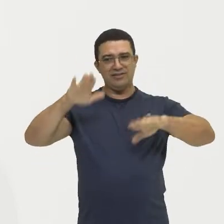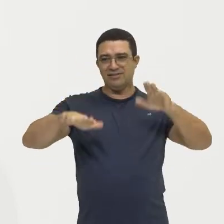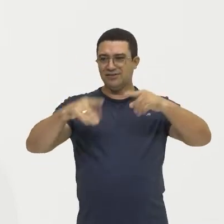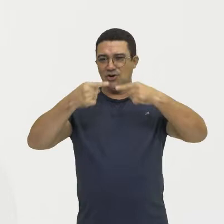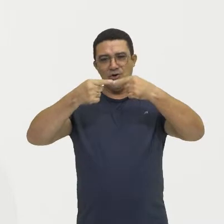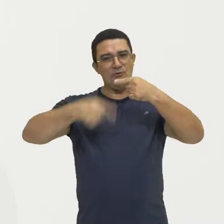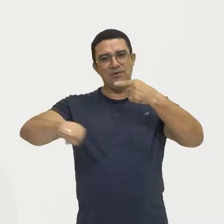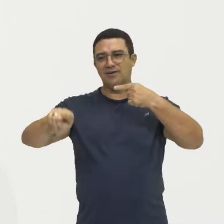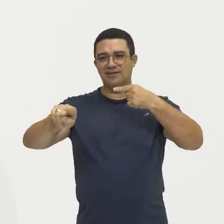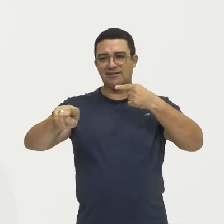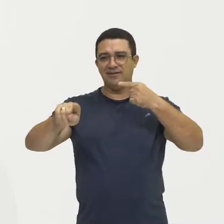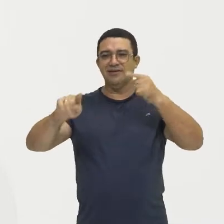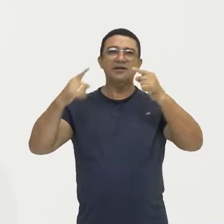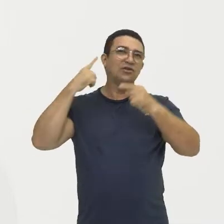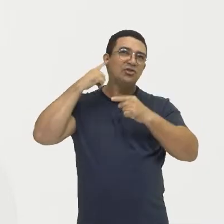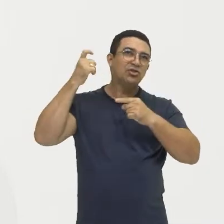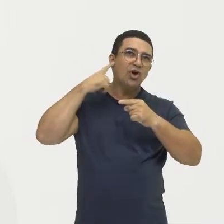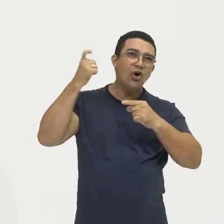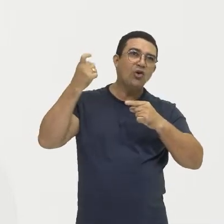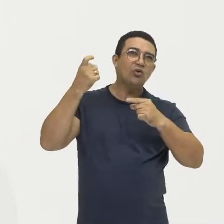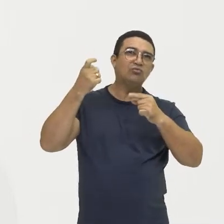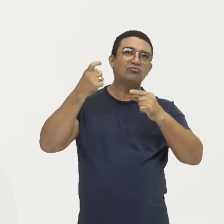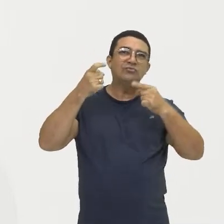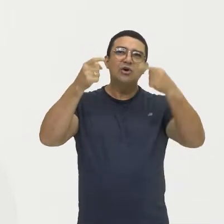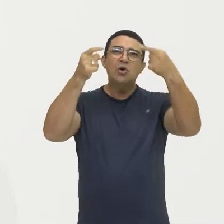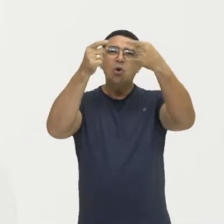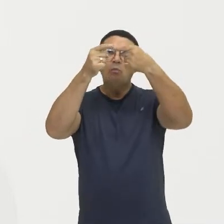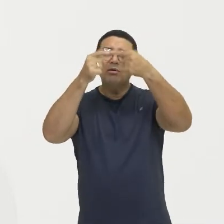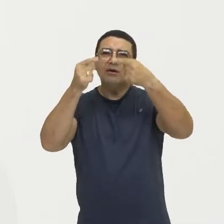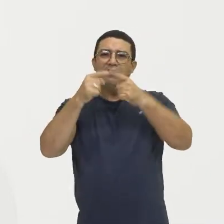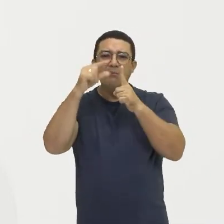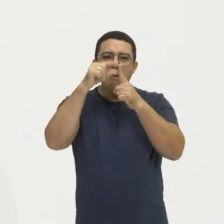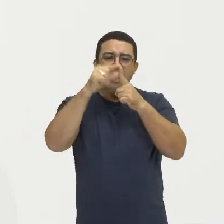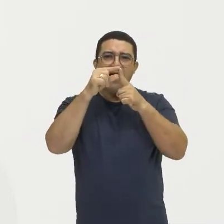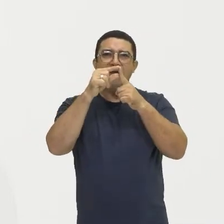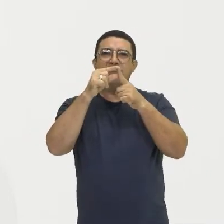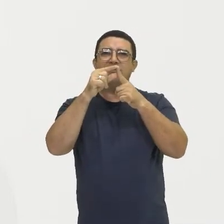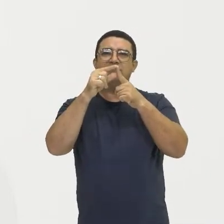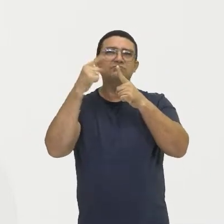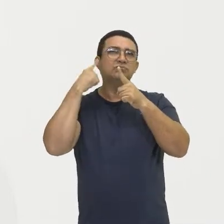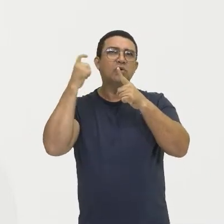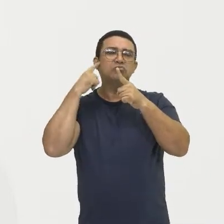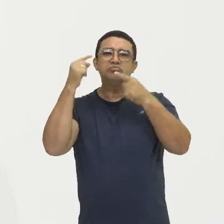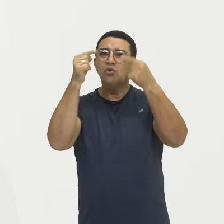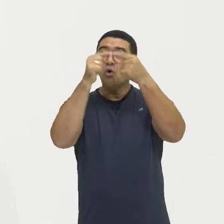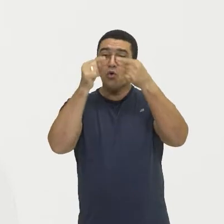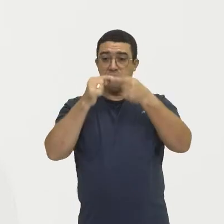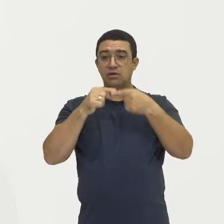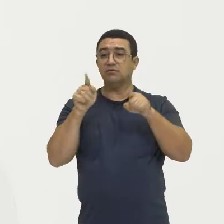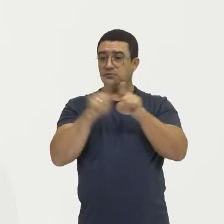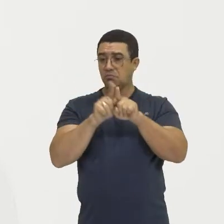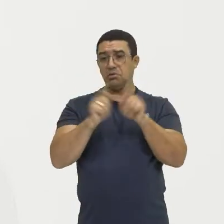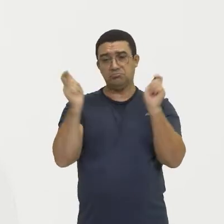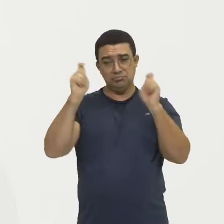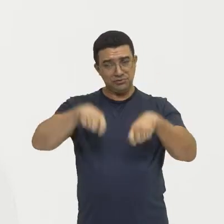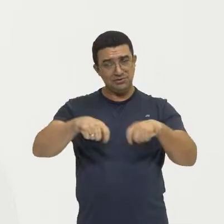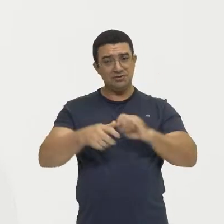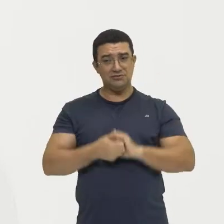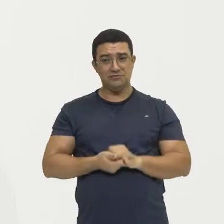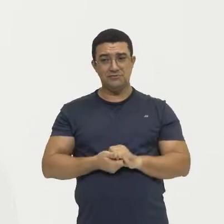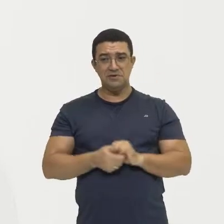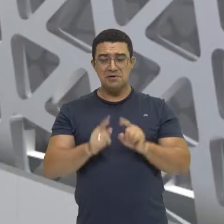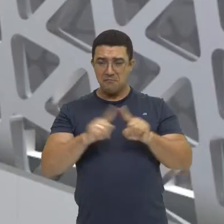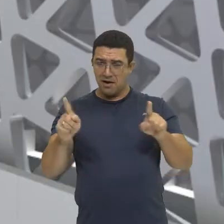versos brancos, ou seja, não tem rimas nesses versos, né? Então isso também é possível. Mas e aí, o poema não vai